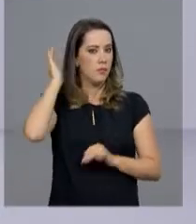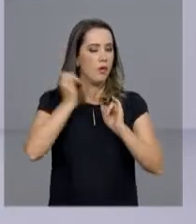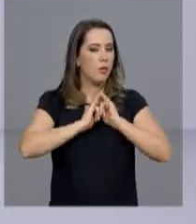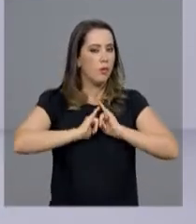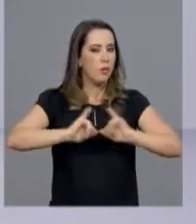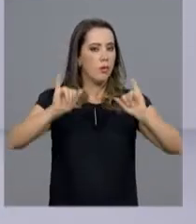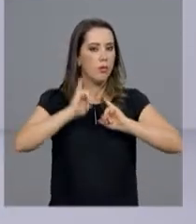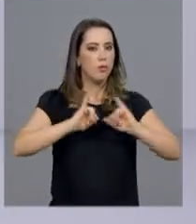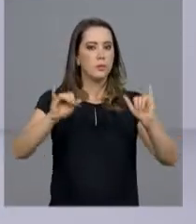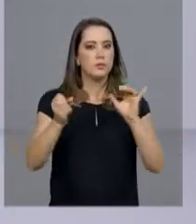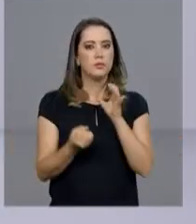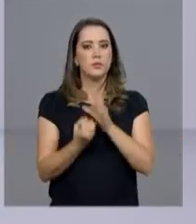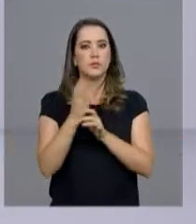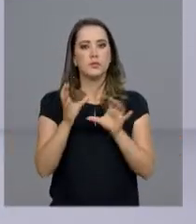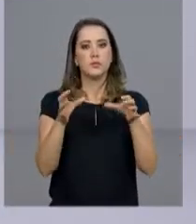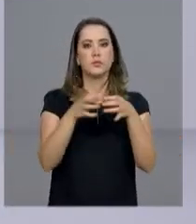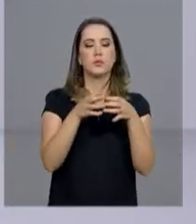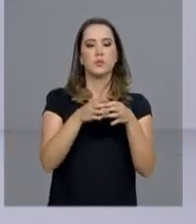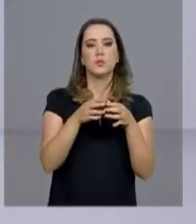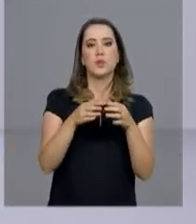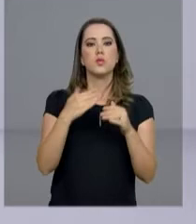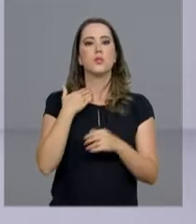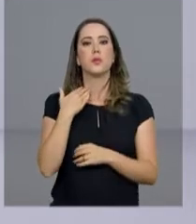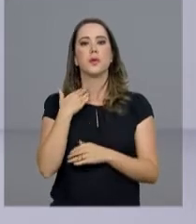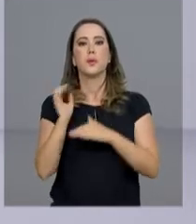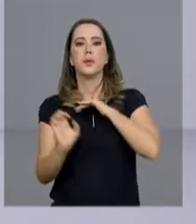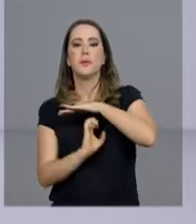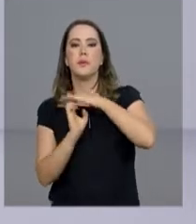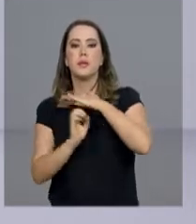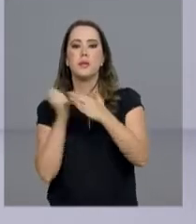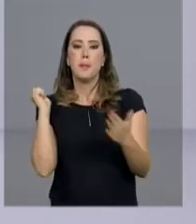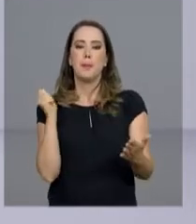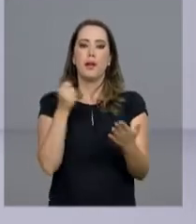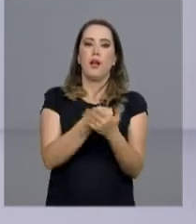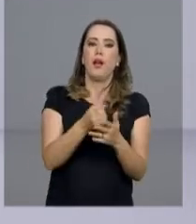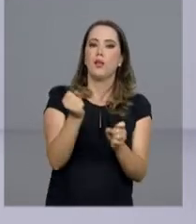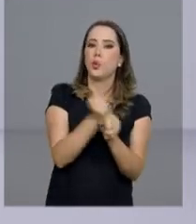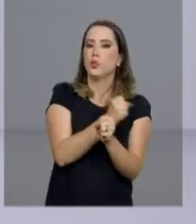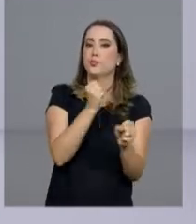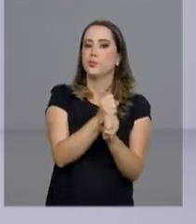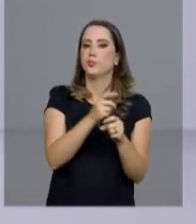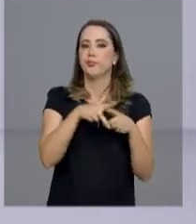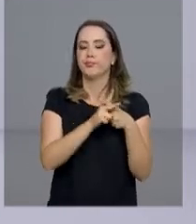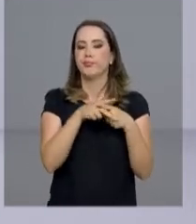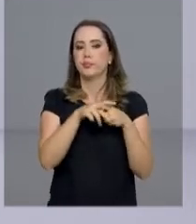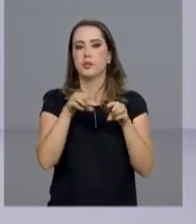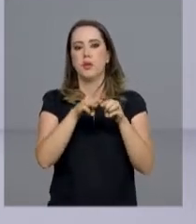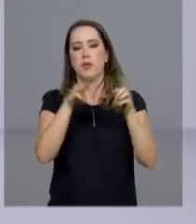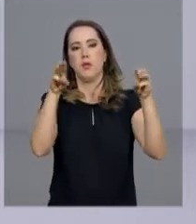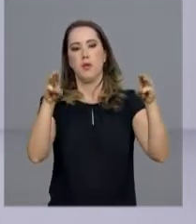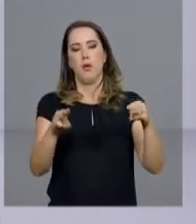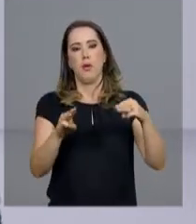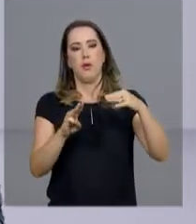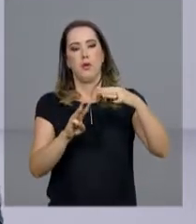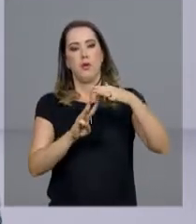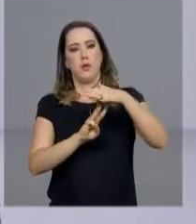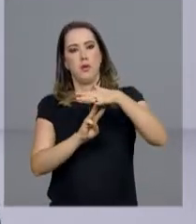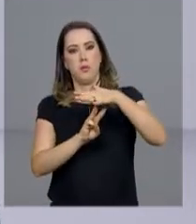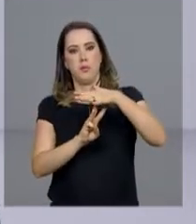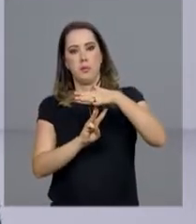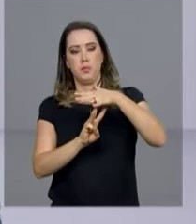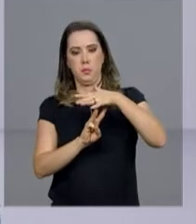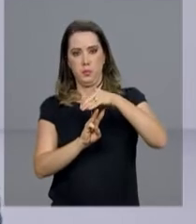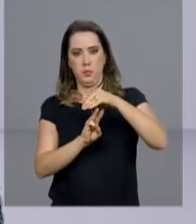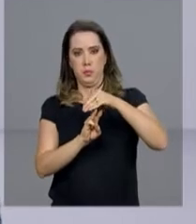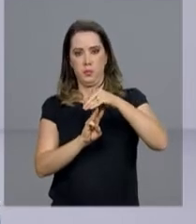hoje a criação de um grupo de bancos e empresas para financiar a reconstrução do museu nacional do rio de janeiro o prédio